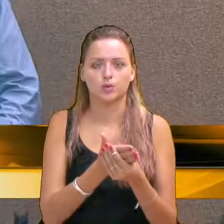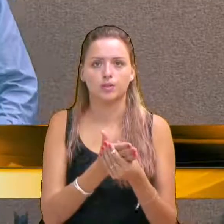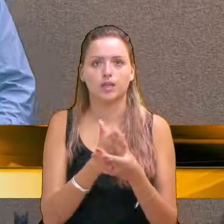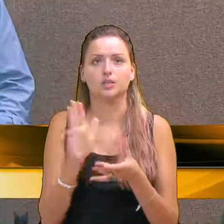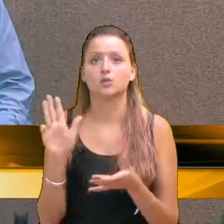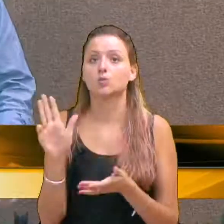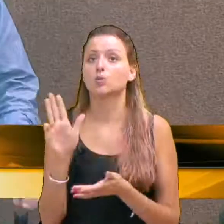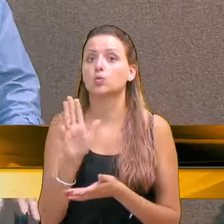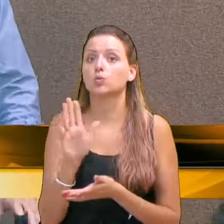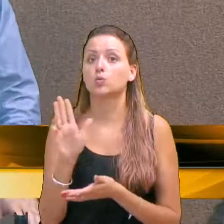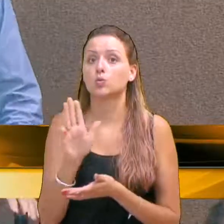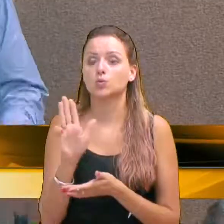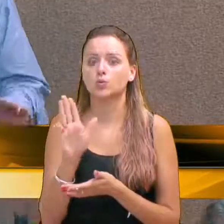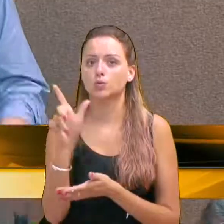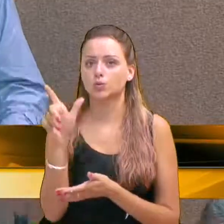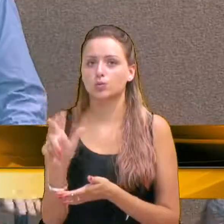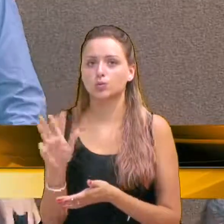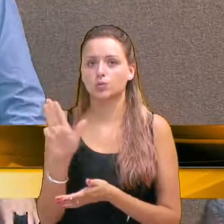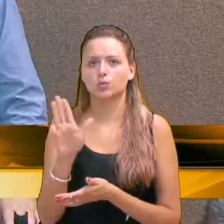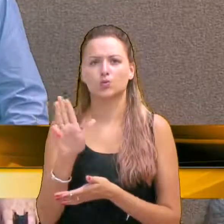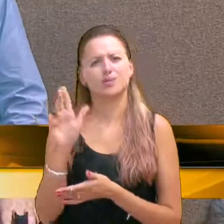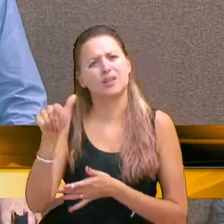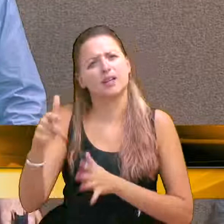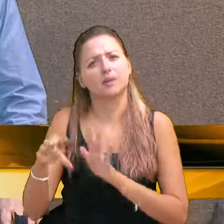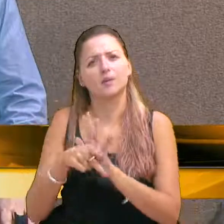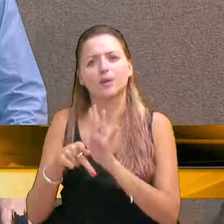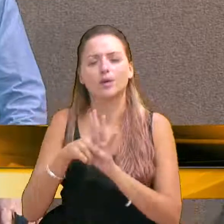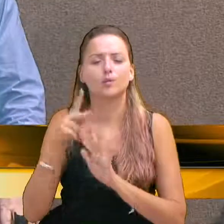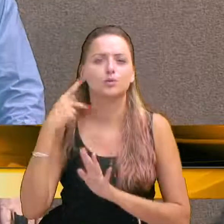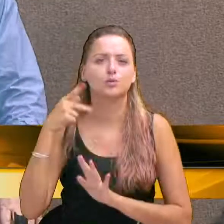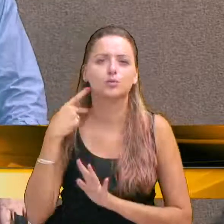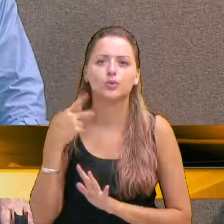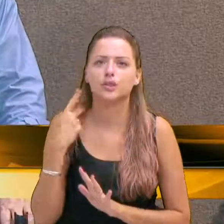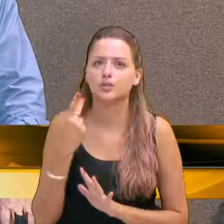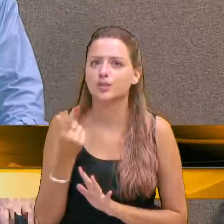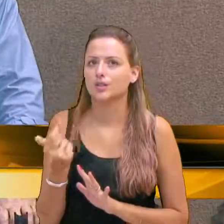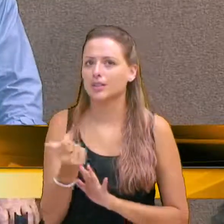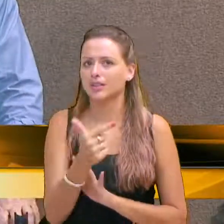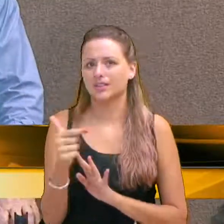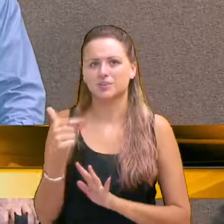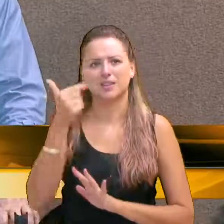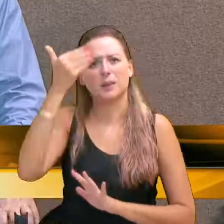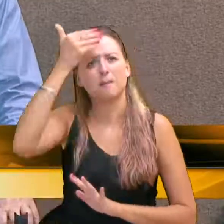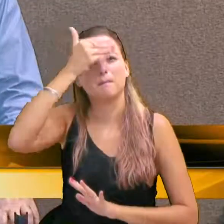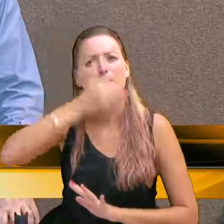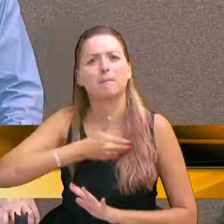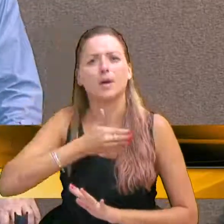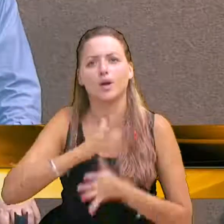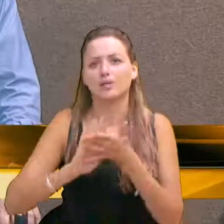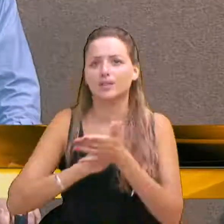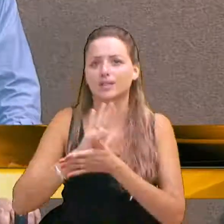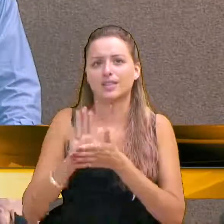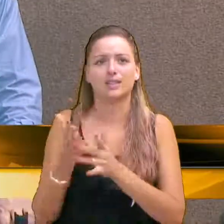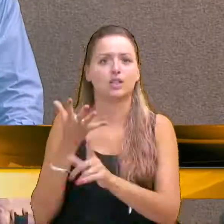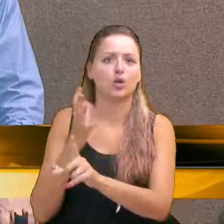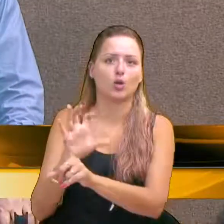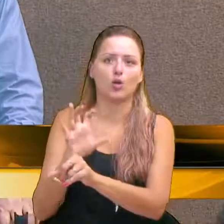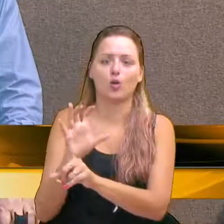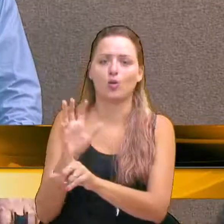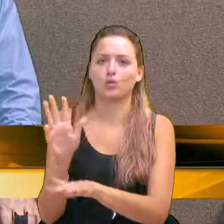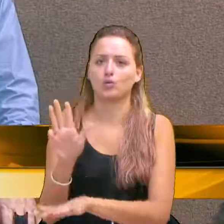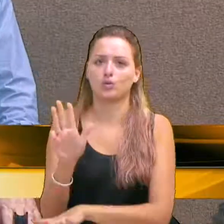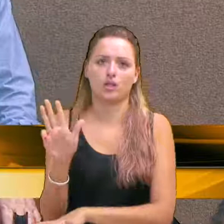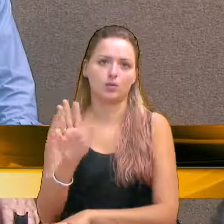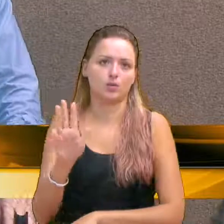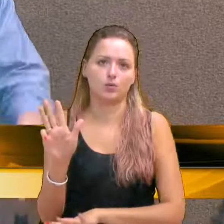Porto Alegre é um julgamento essencialmente político. Não existe prova contra o presidente, ex-presidente